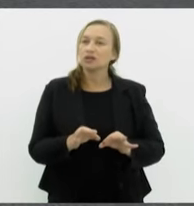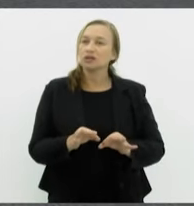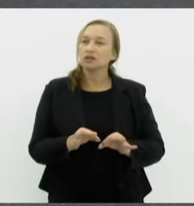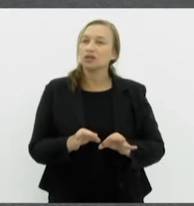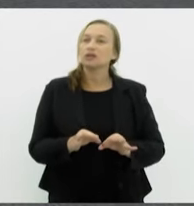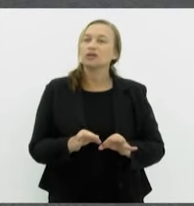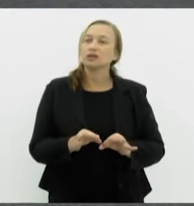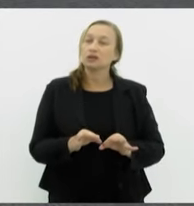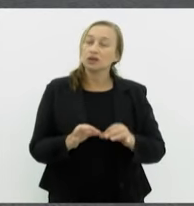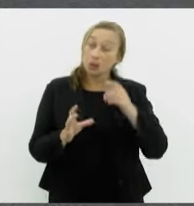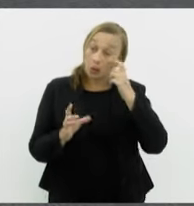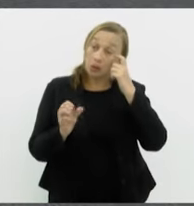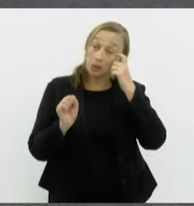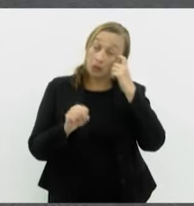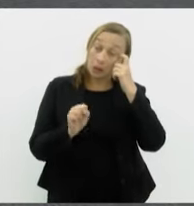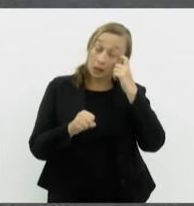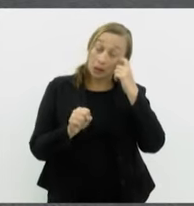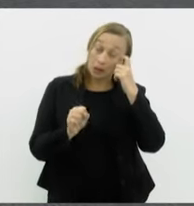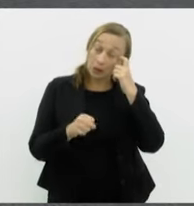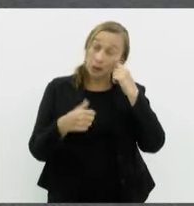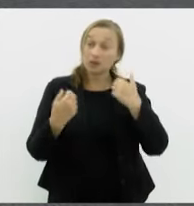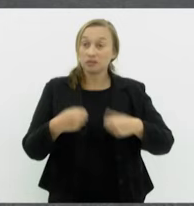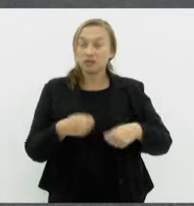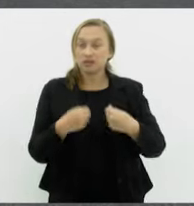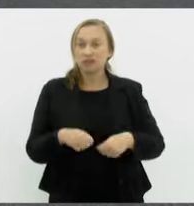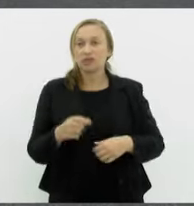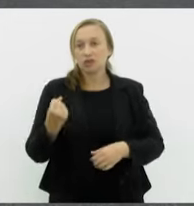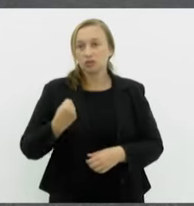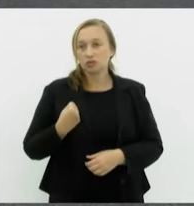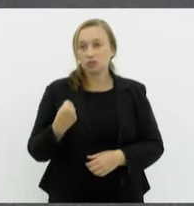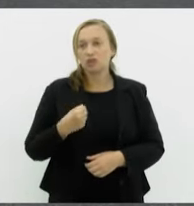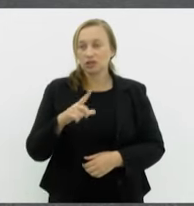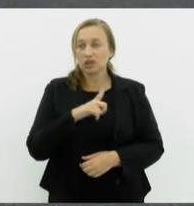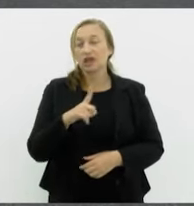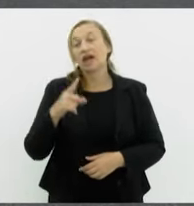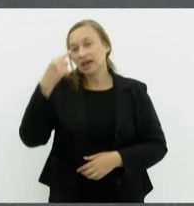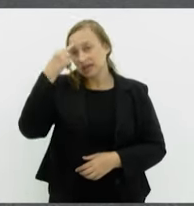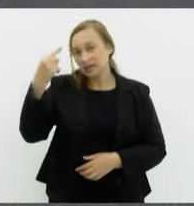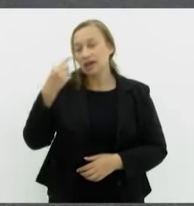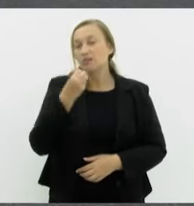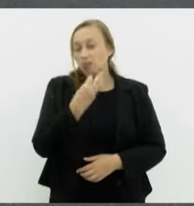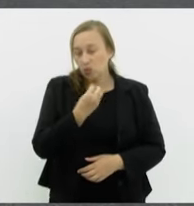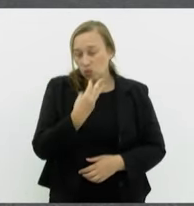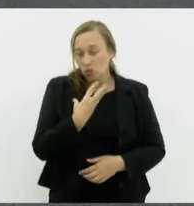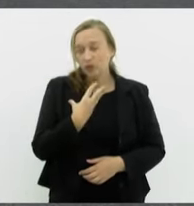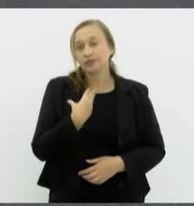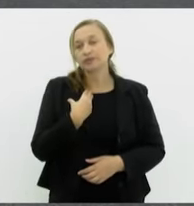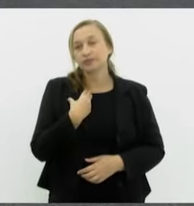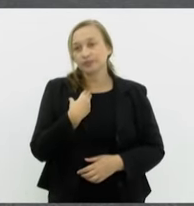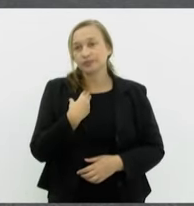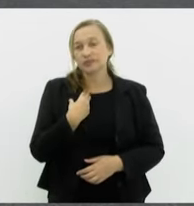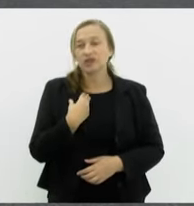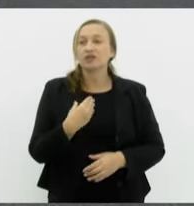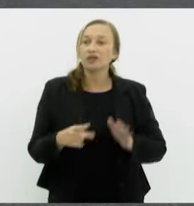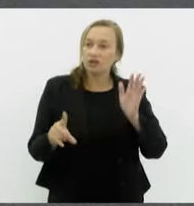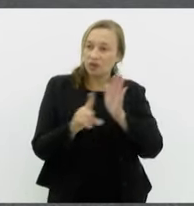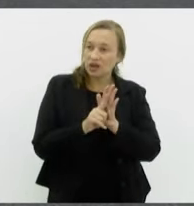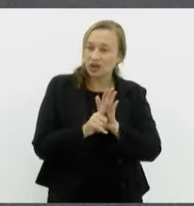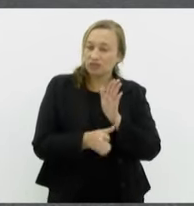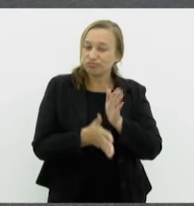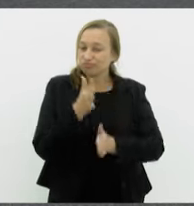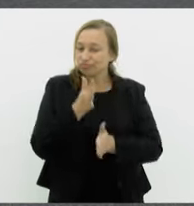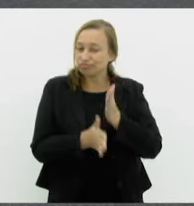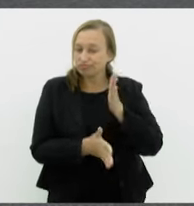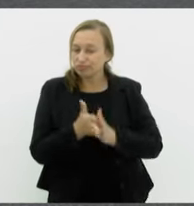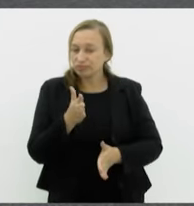desse plano. Isso, sim, é que deveria contar ponto. Fora disso, a ideia é muito boa e, realmente, a gente fez uma lei complexa